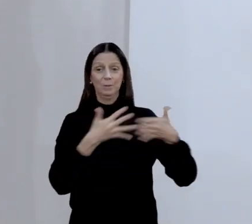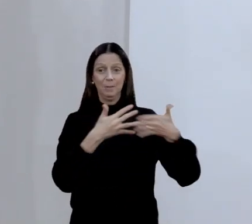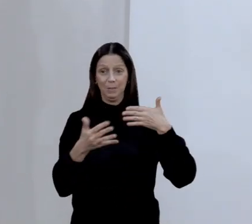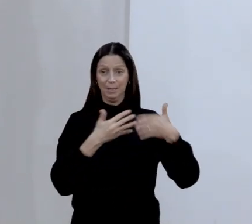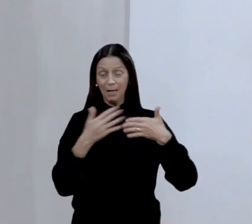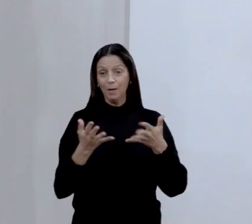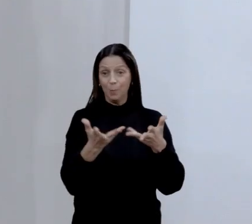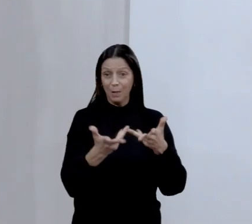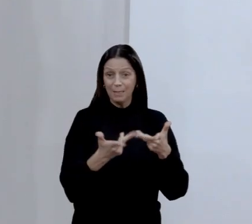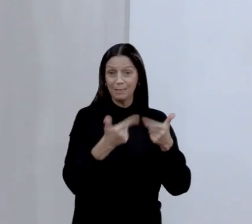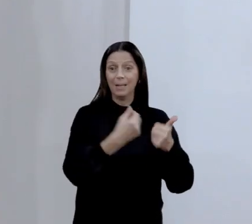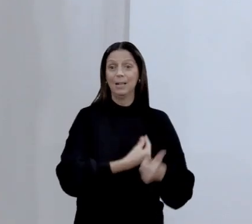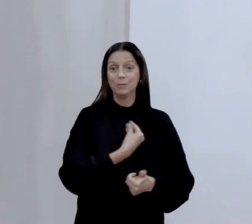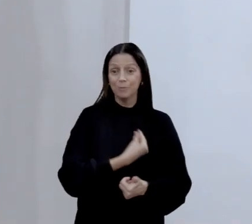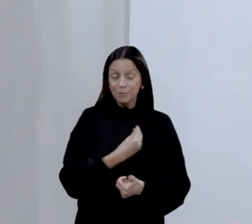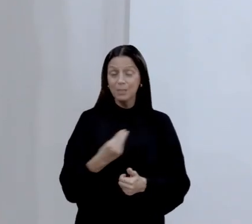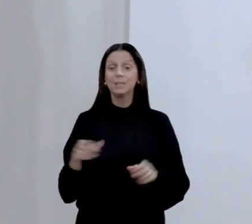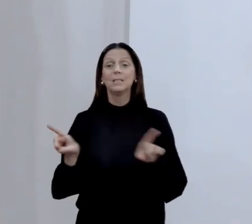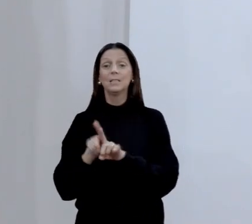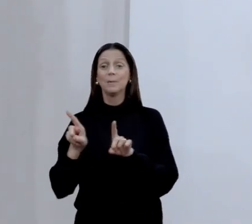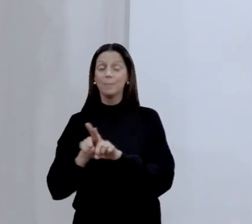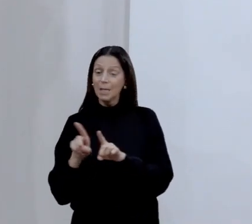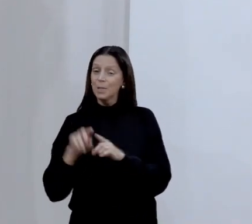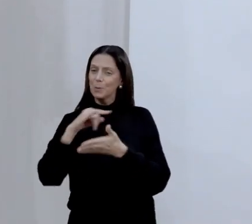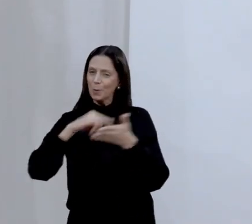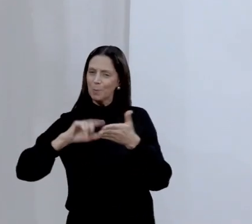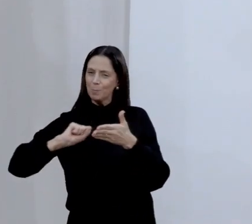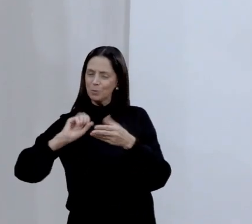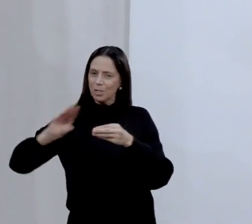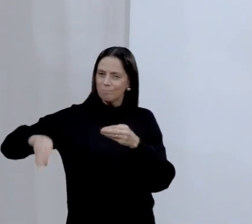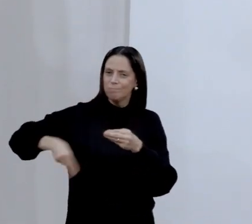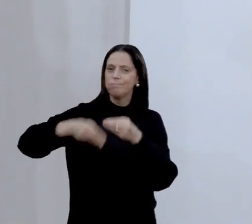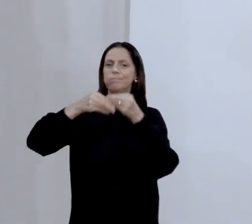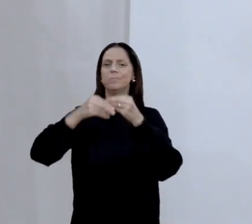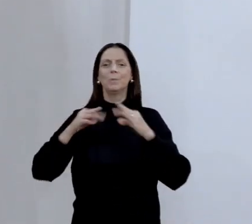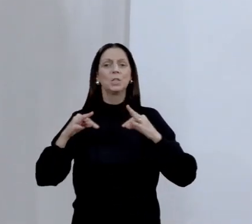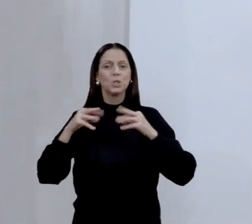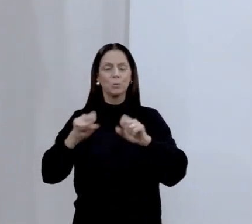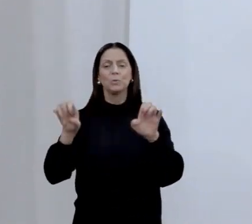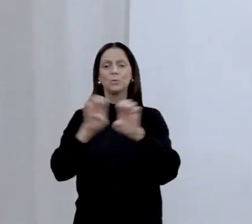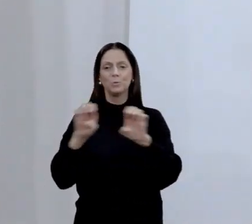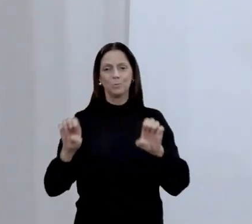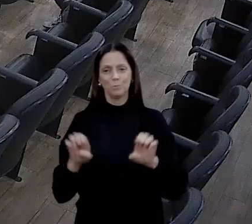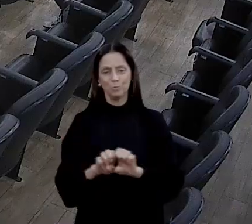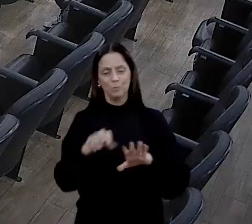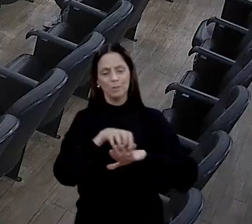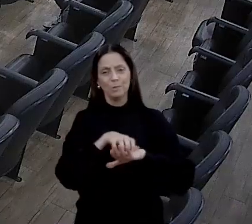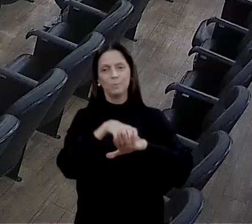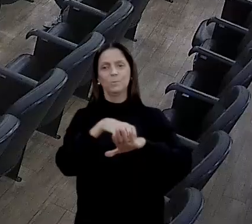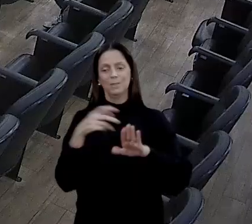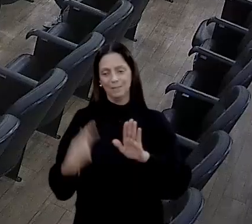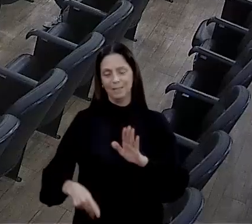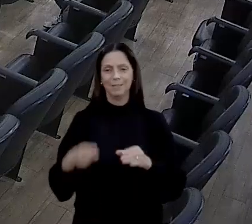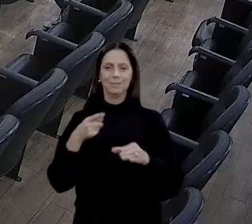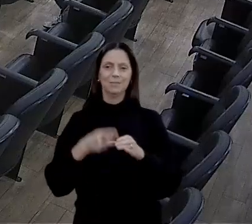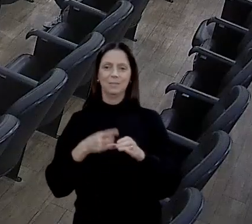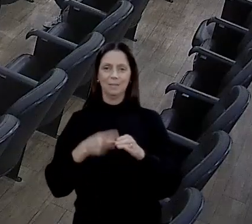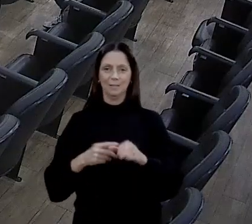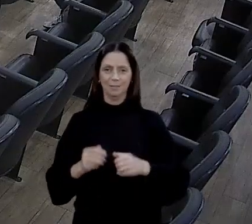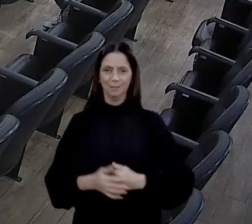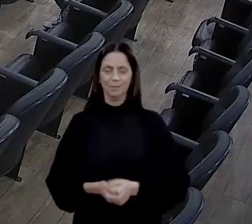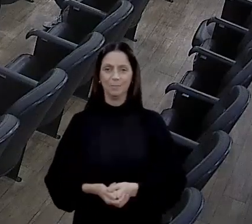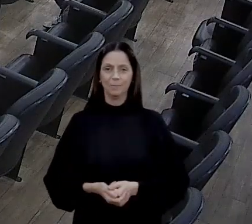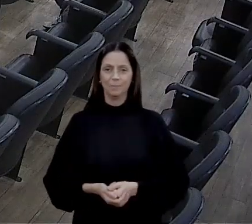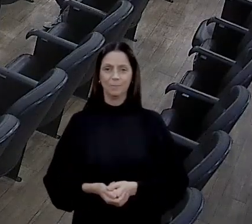versa esse documento, a gente deveria ampliar isso para toda a estrutura de transporte da nossa cidade. Obrigado pela generosidade,